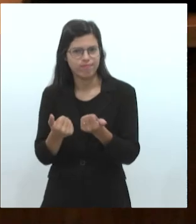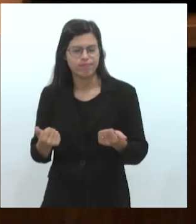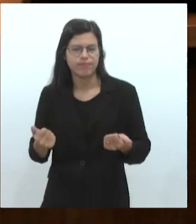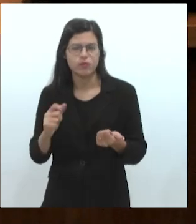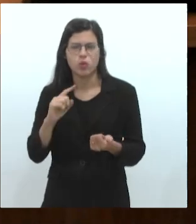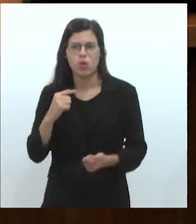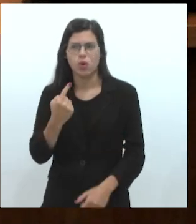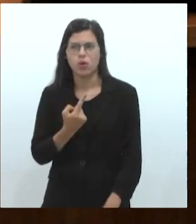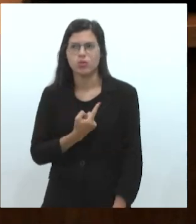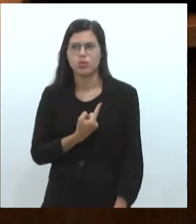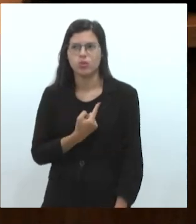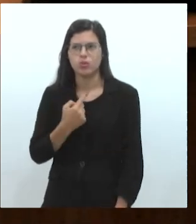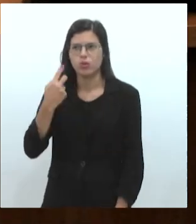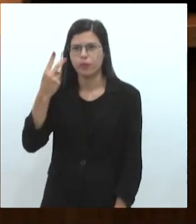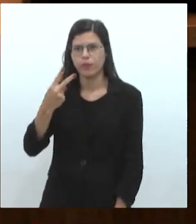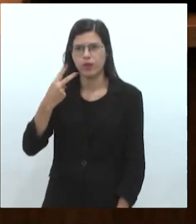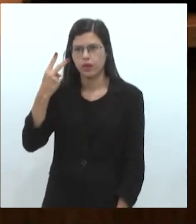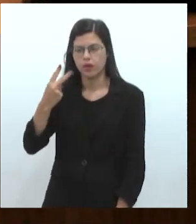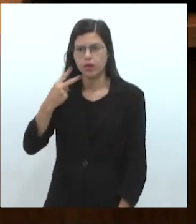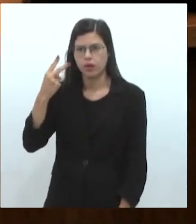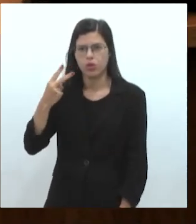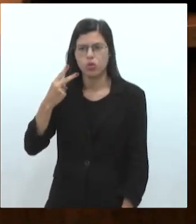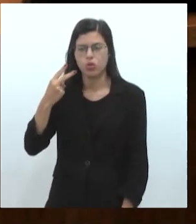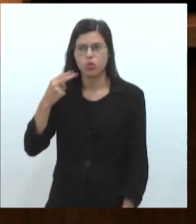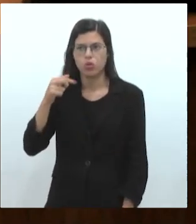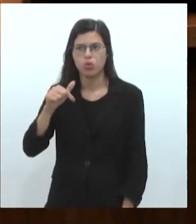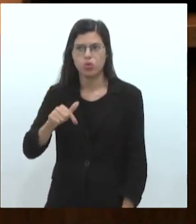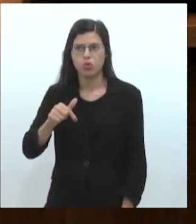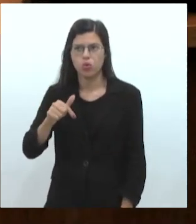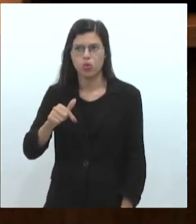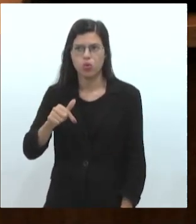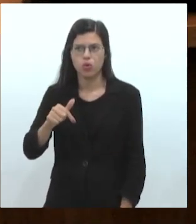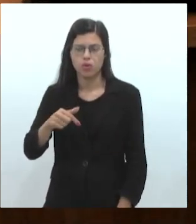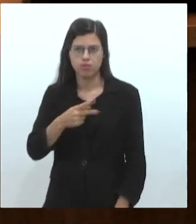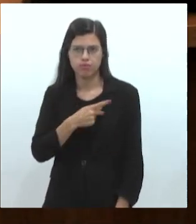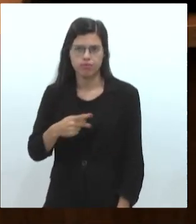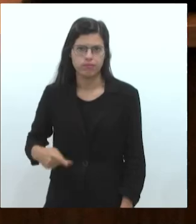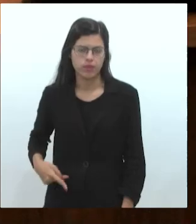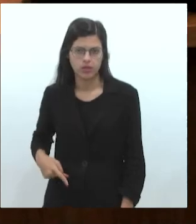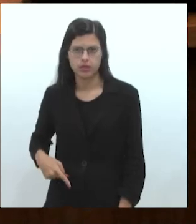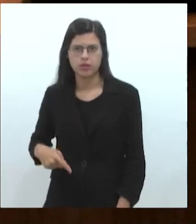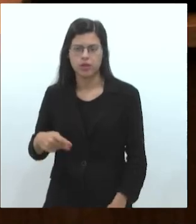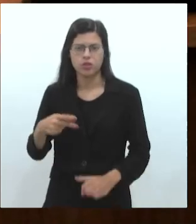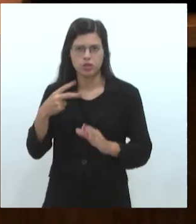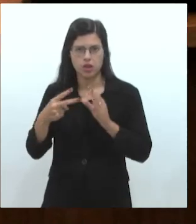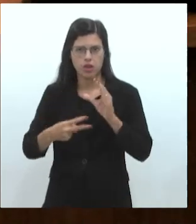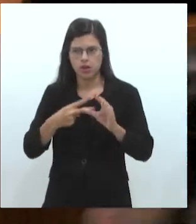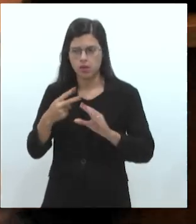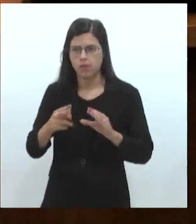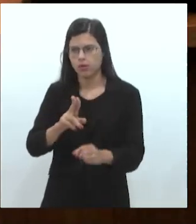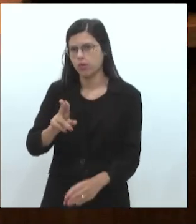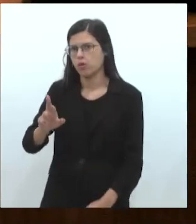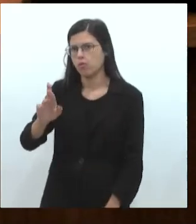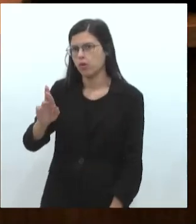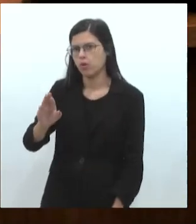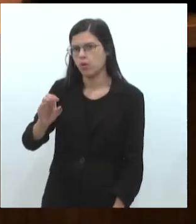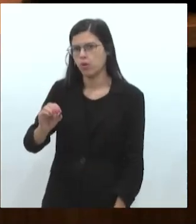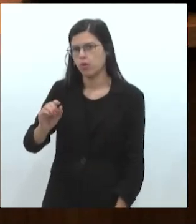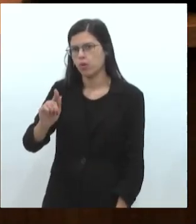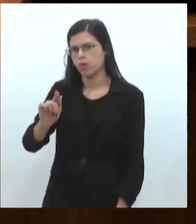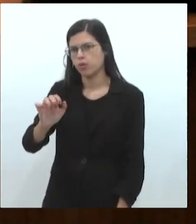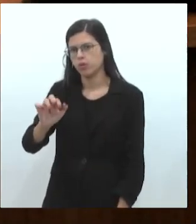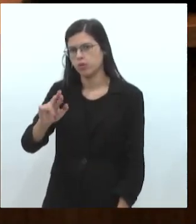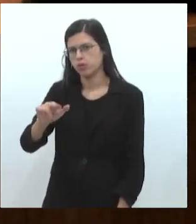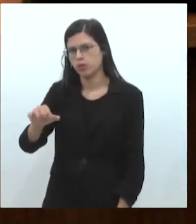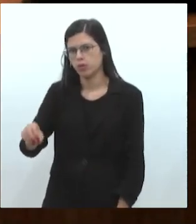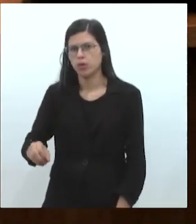o nosso vereador e presidente da Câmara de São Fidélis, Rogerinho. Vocês sejam muito bem-vindos aqui nesta casa. Pode